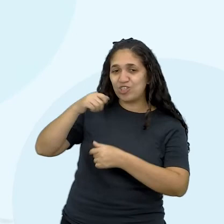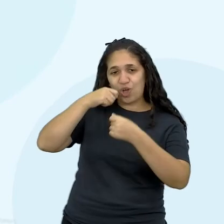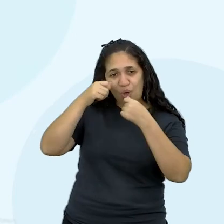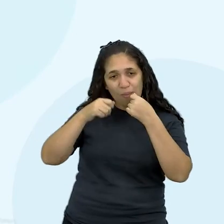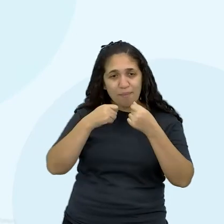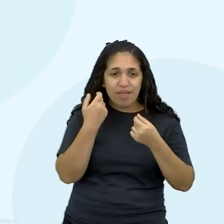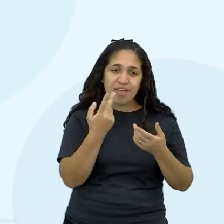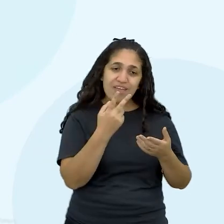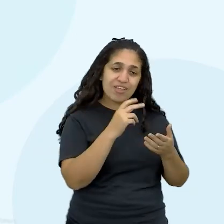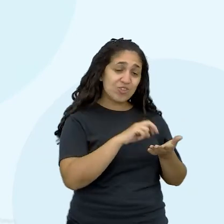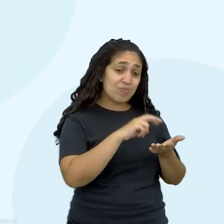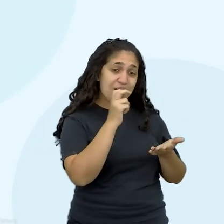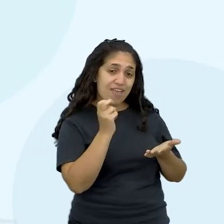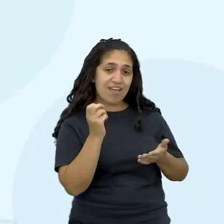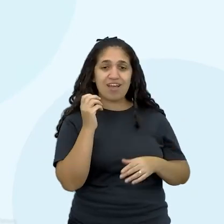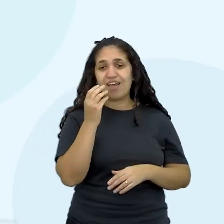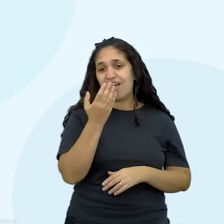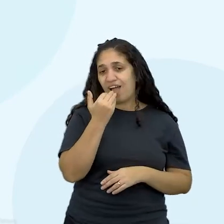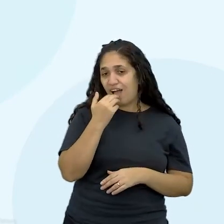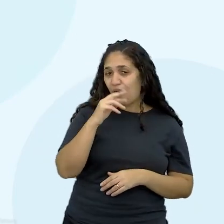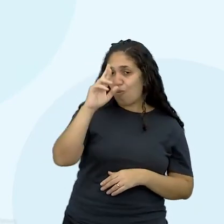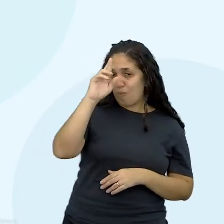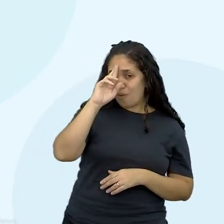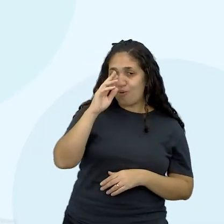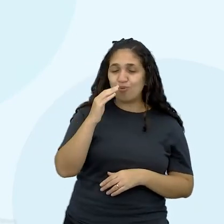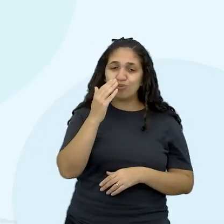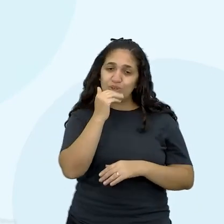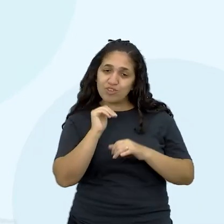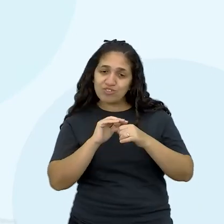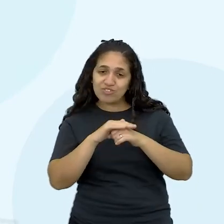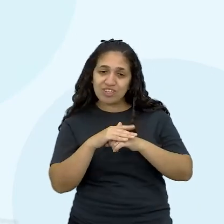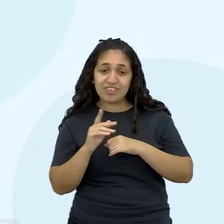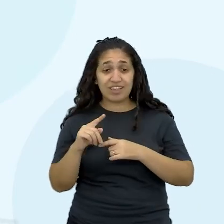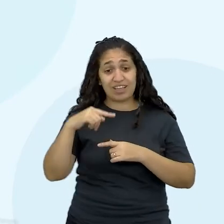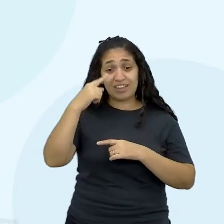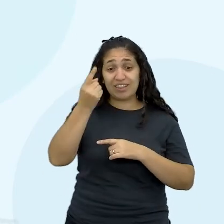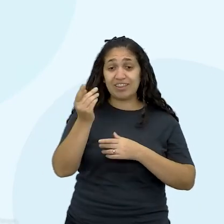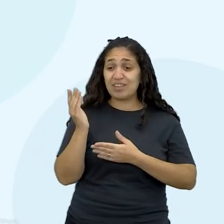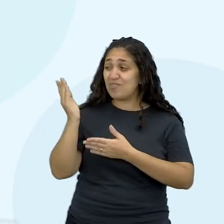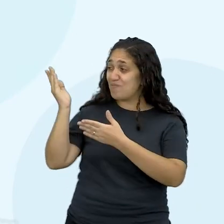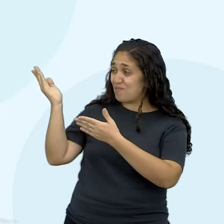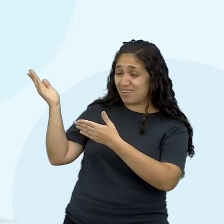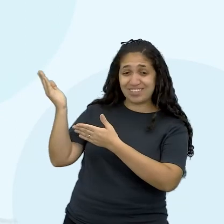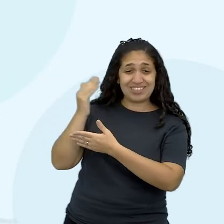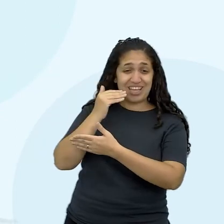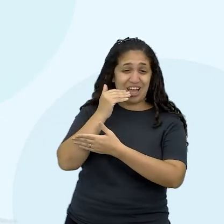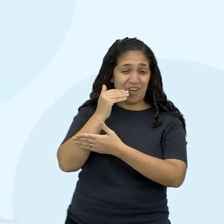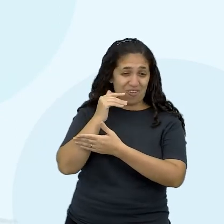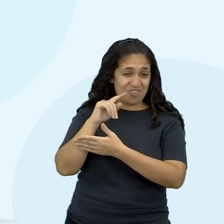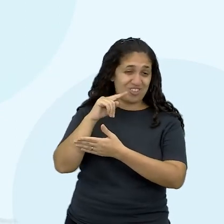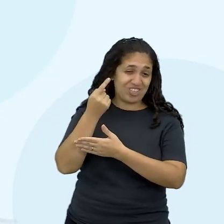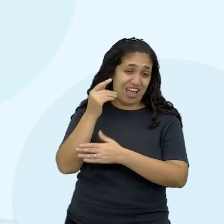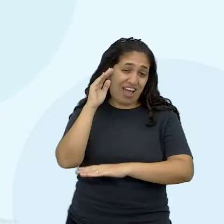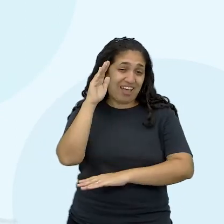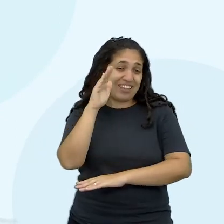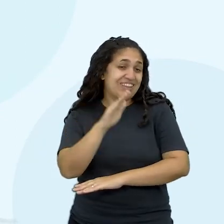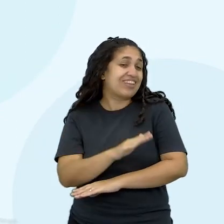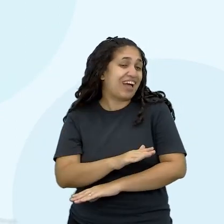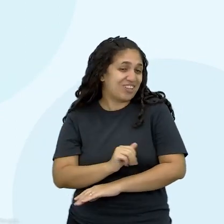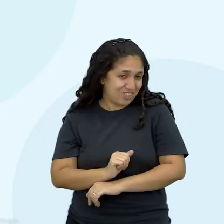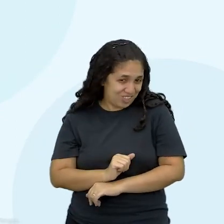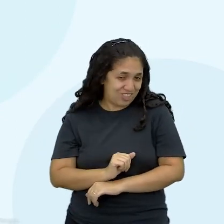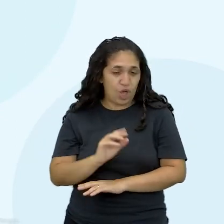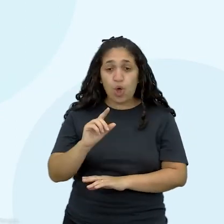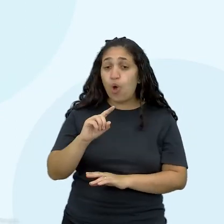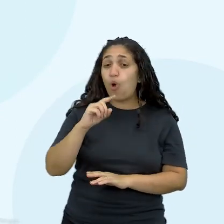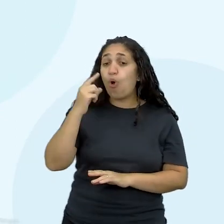café da manhã, almoço, jantar, e muitos ainda colocam aquela comidinha no meio da tarde, o lanche, ou